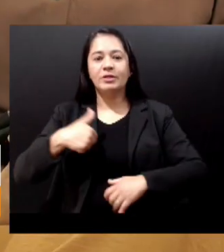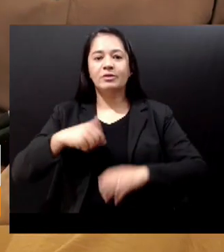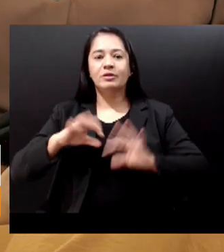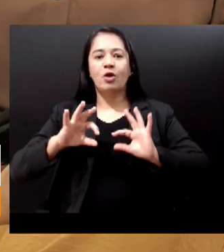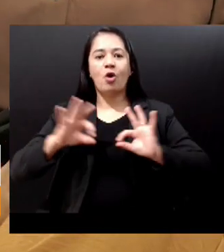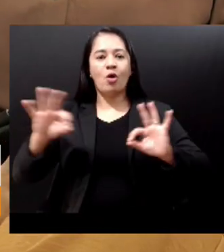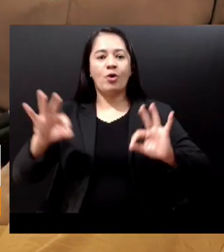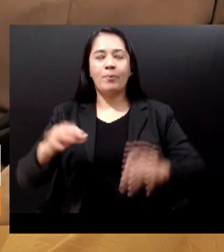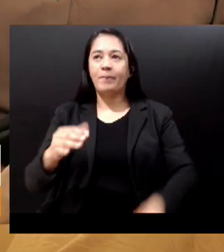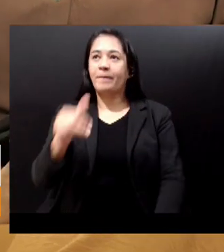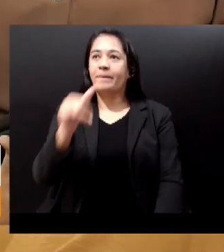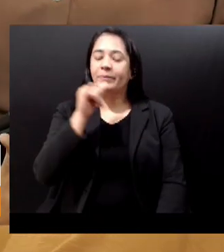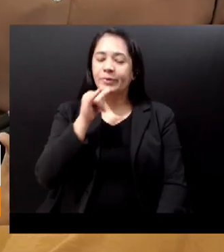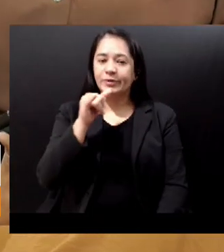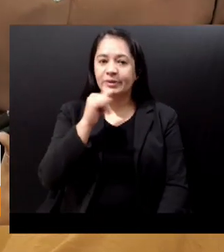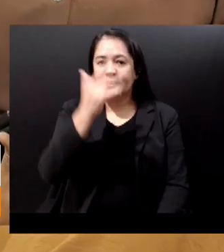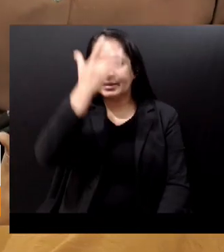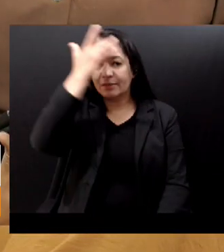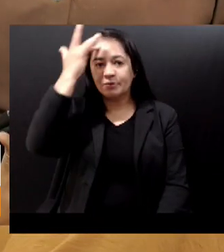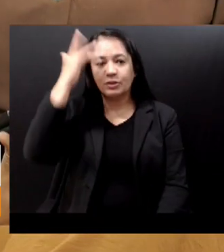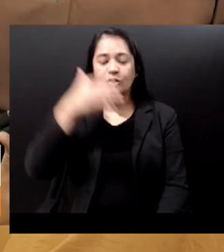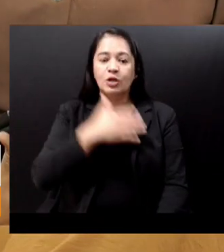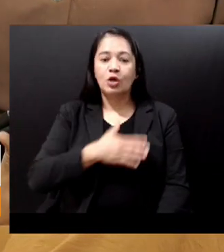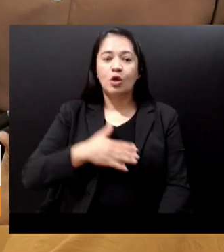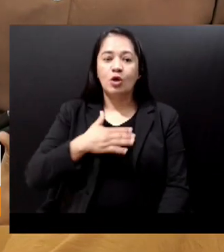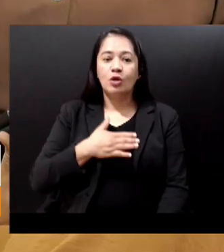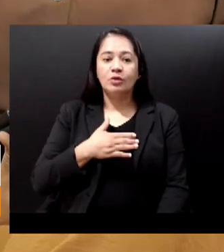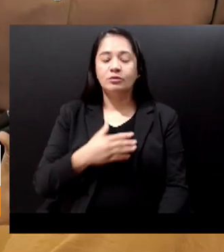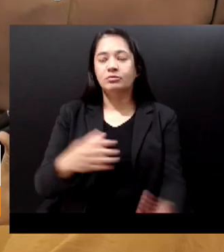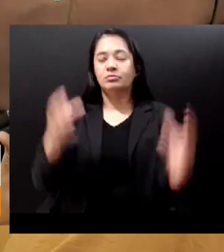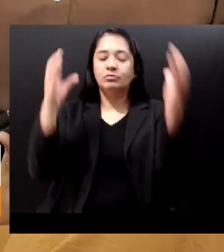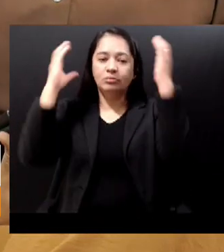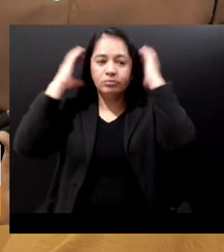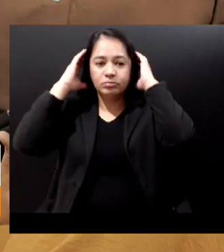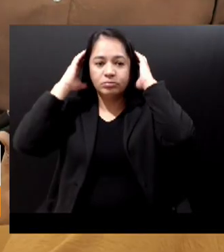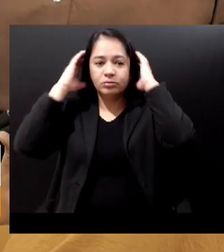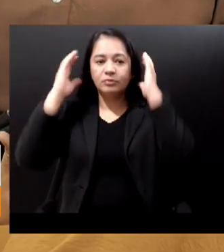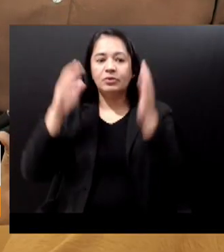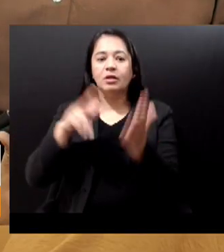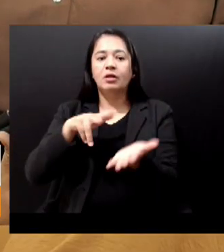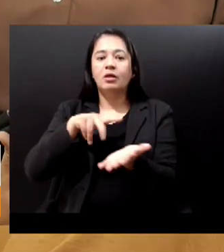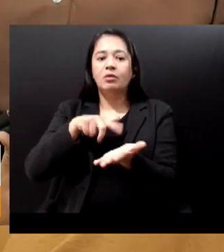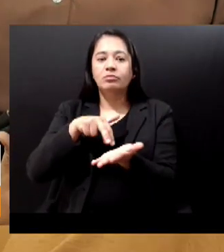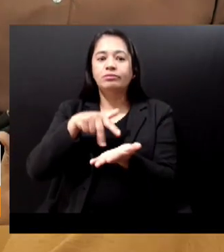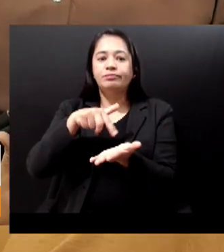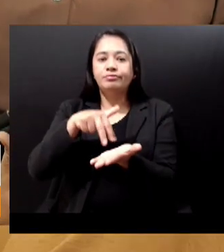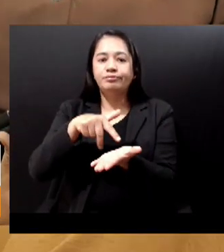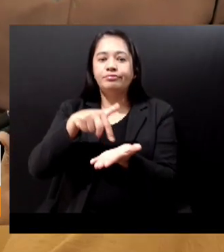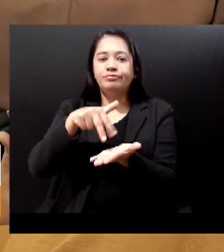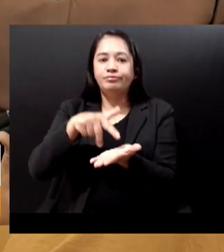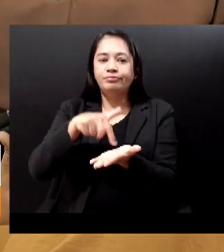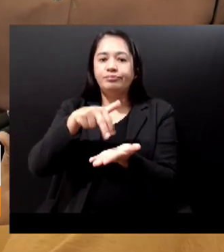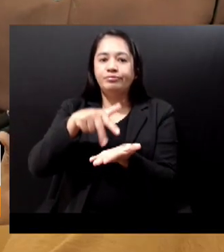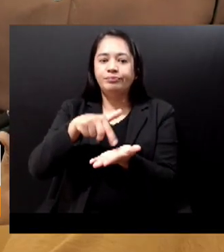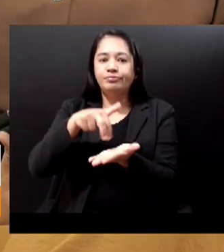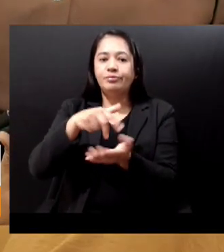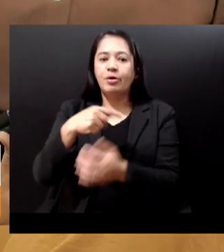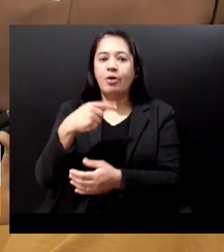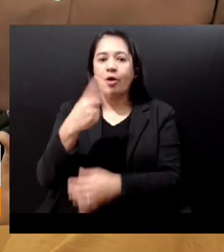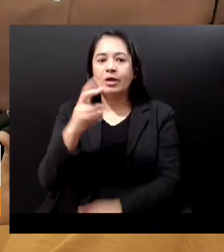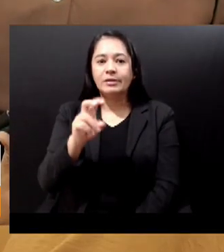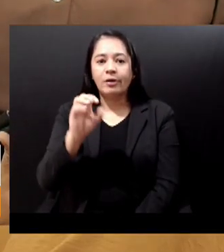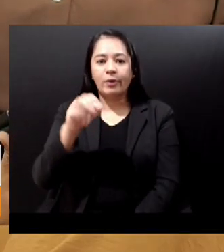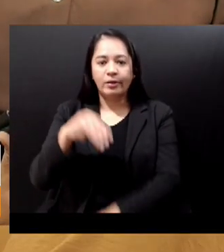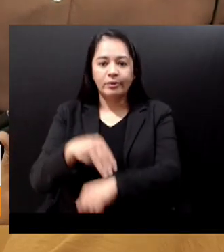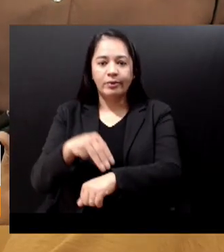tem bom. muita gente que gosta de colocar um fone de ouvido, vai para a esteira e fica 50 minutos. Uhum. Eh, Tô ansiosa. Eu tenho